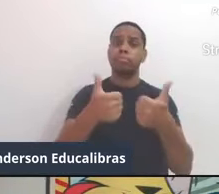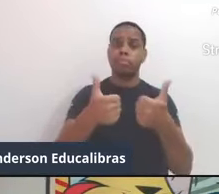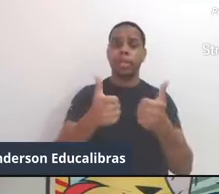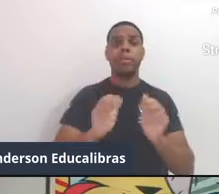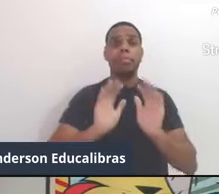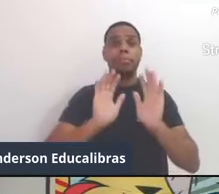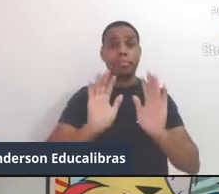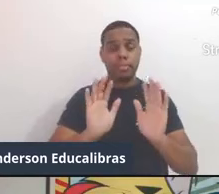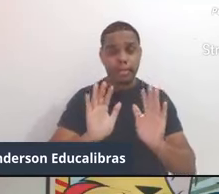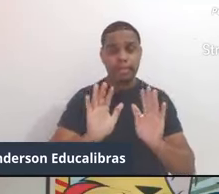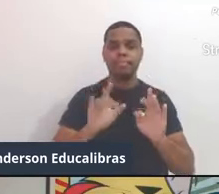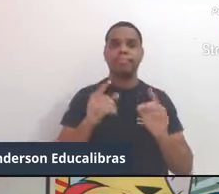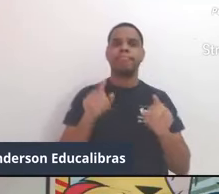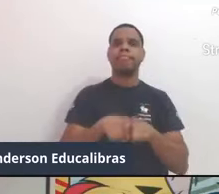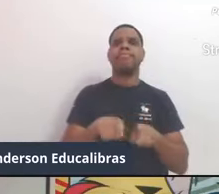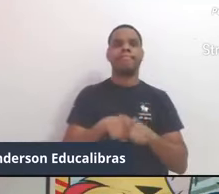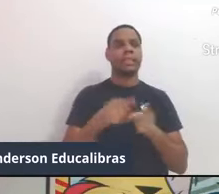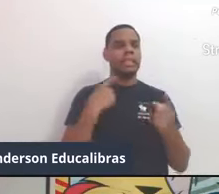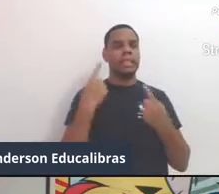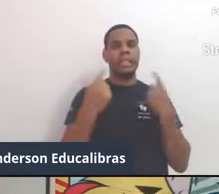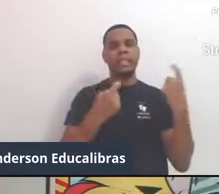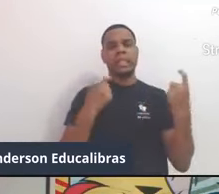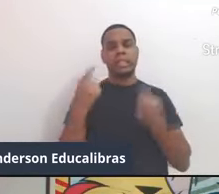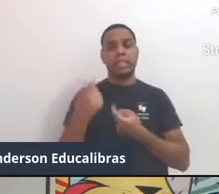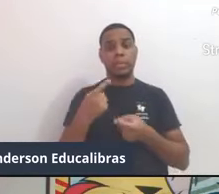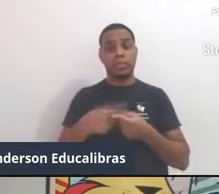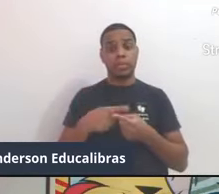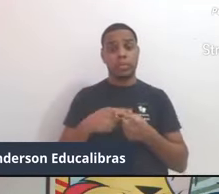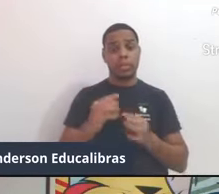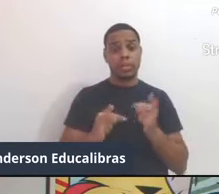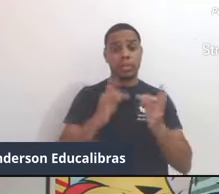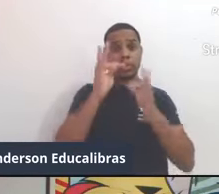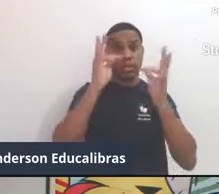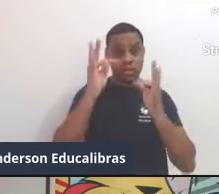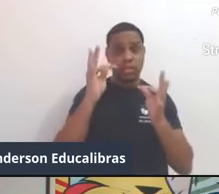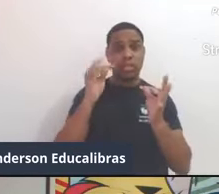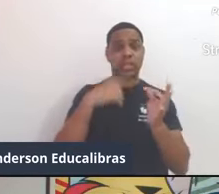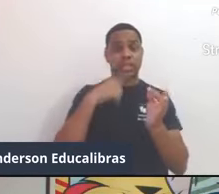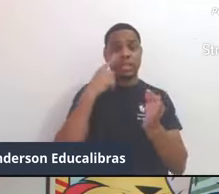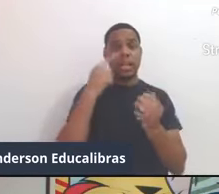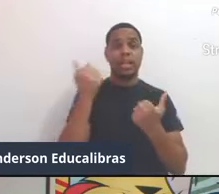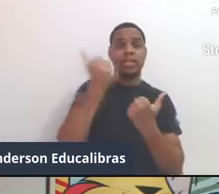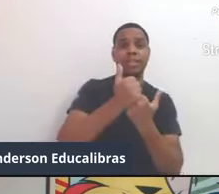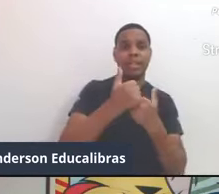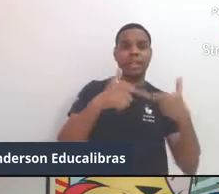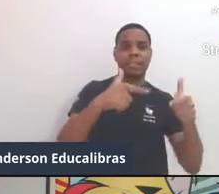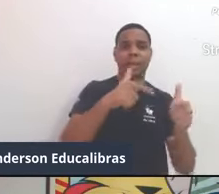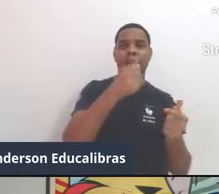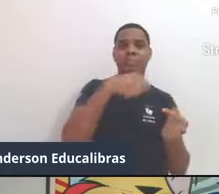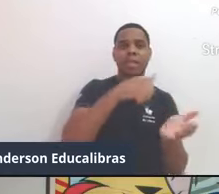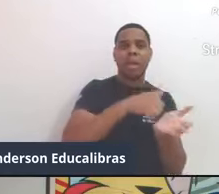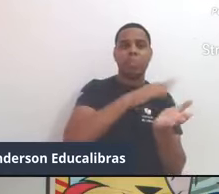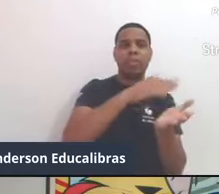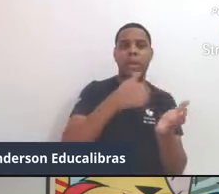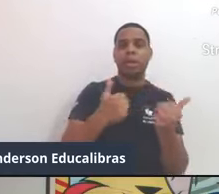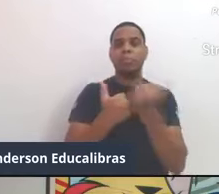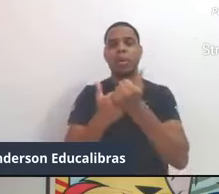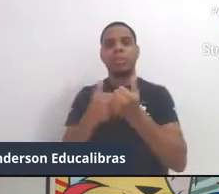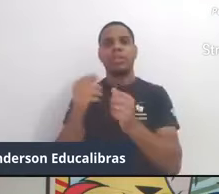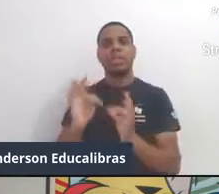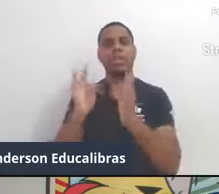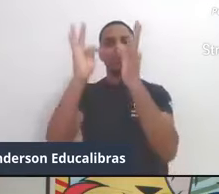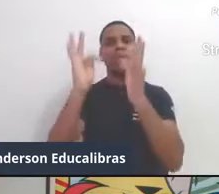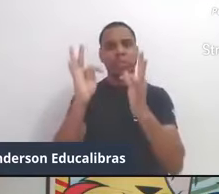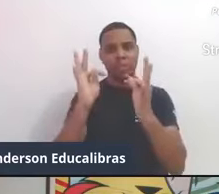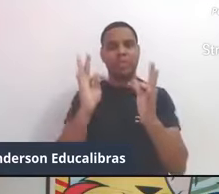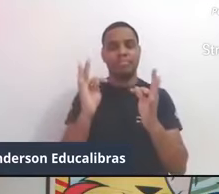lado, nos preocupa bastante, porque a tecnologia também rouba postos de trabalho, né? Então, para trabalhos que a gente